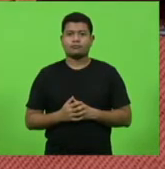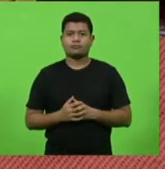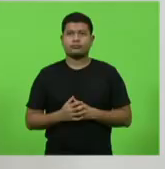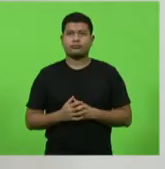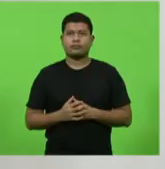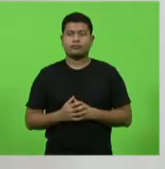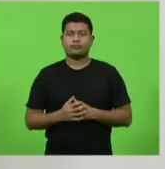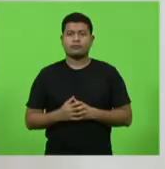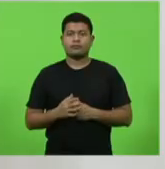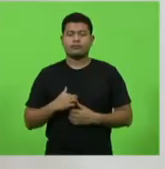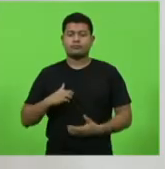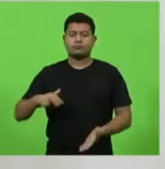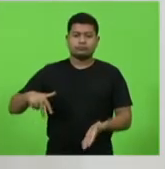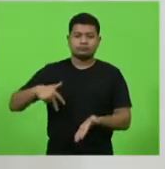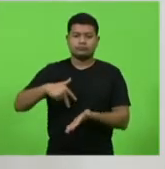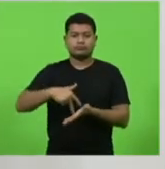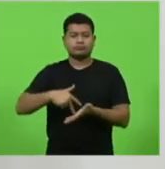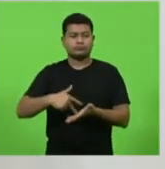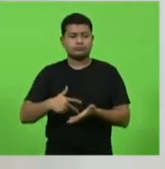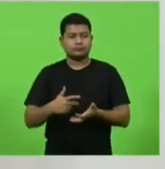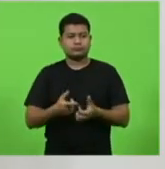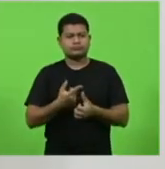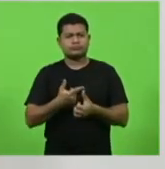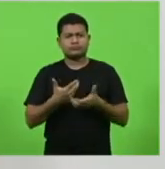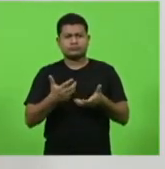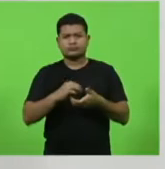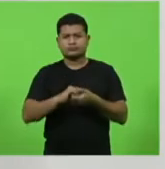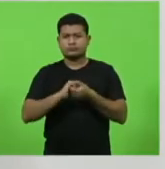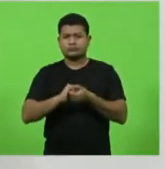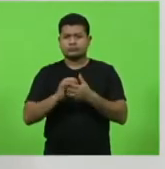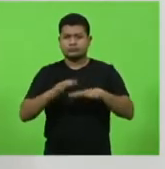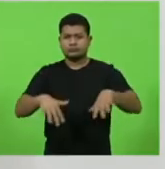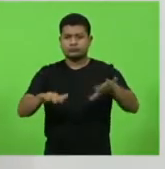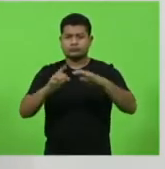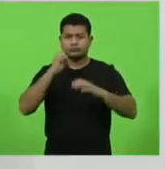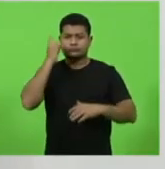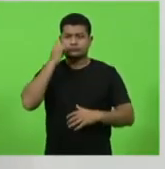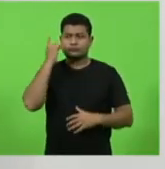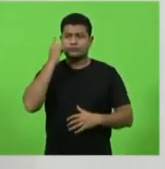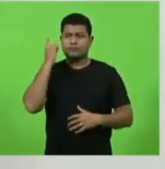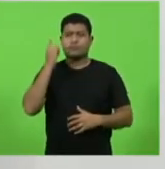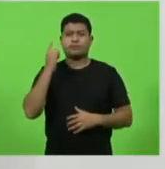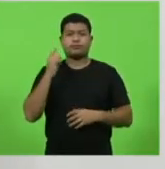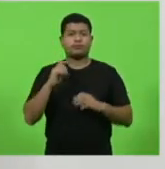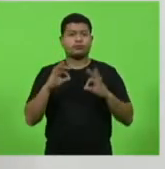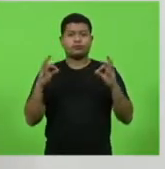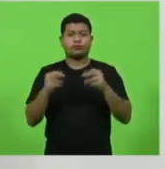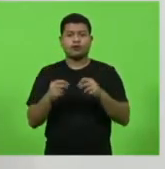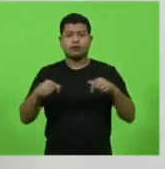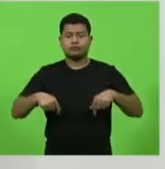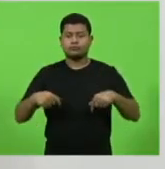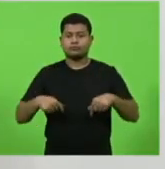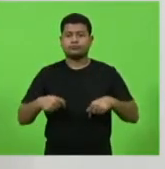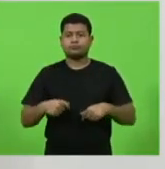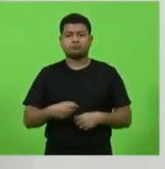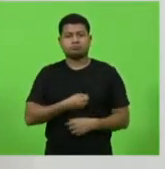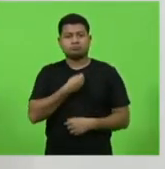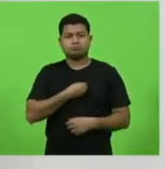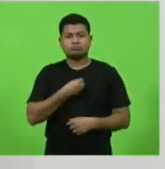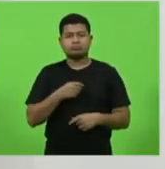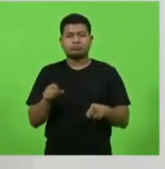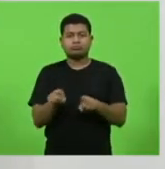Eu quero cumprimentar a todos os deputados que estão aqui, tanto os que estão presentes como também os que estão de